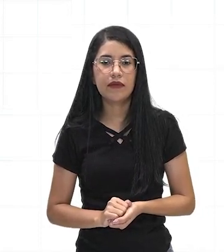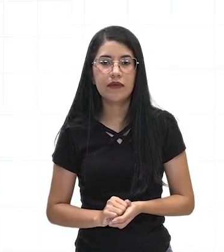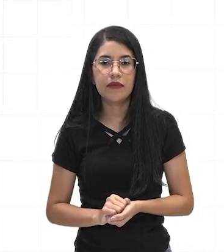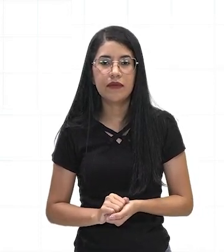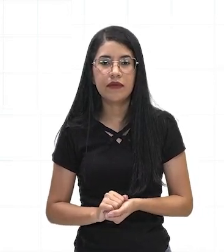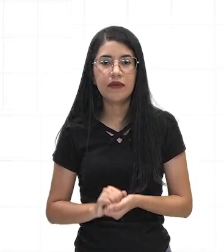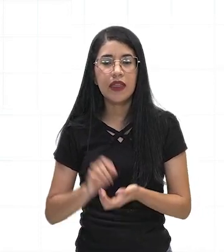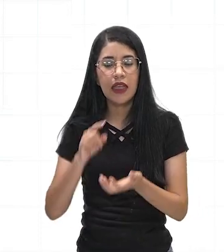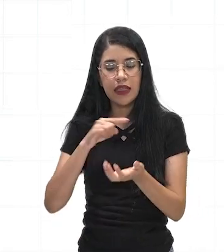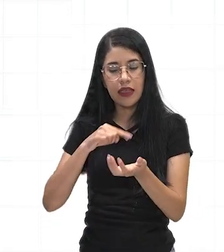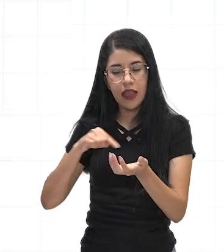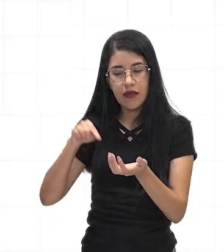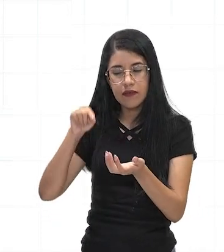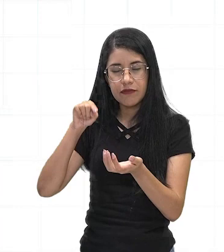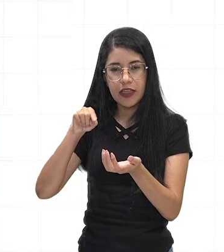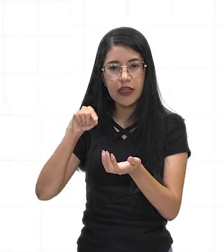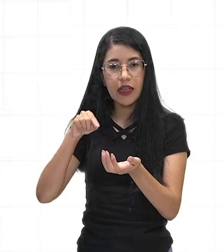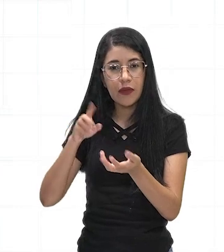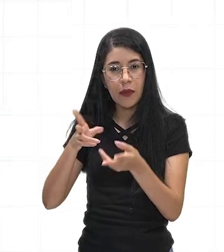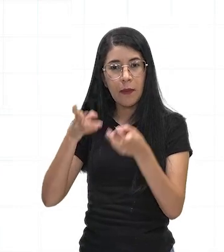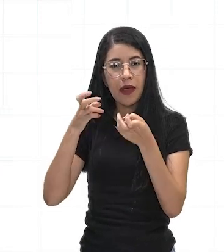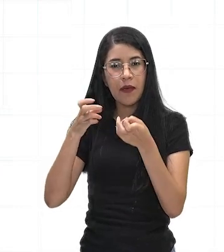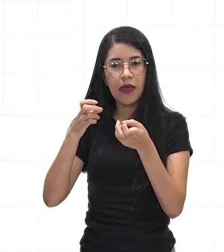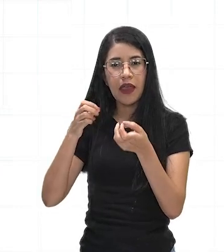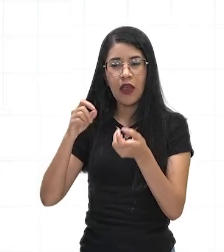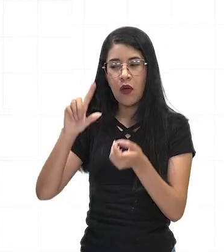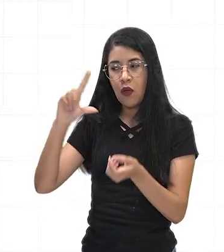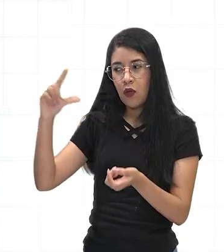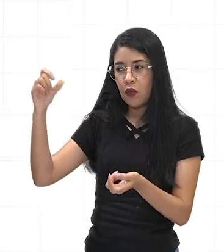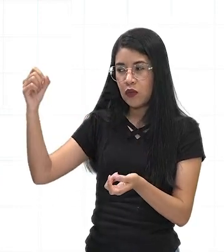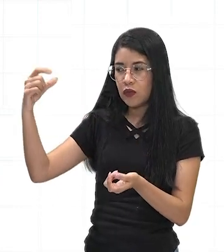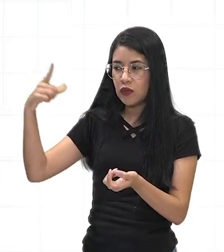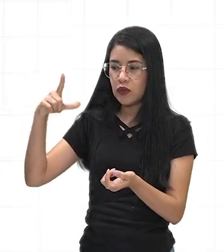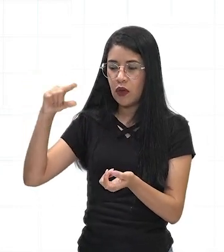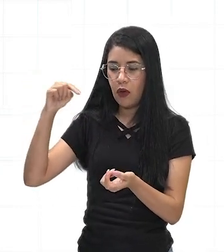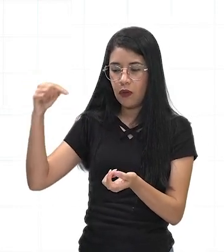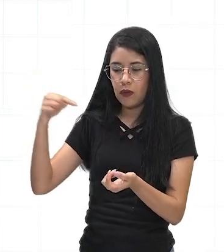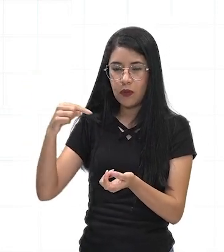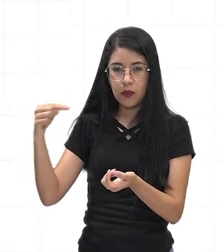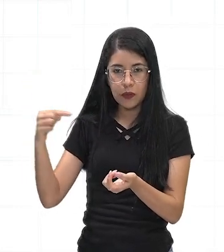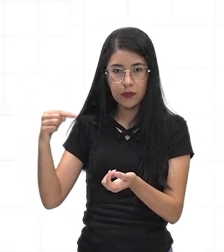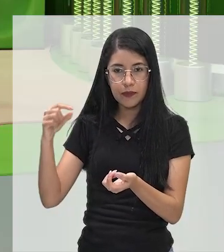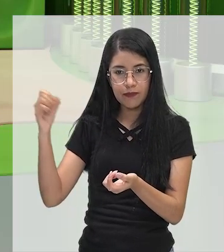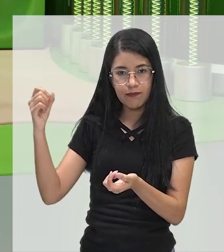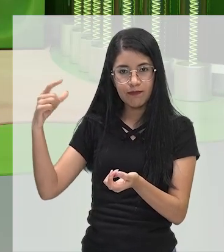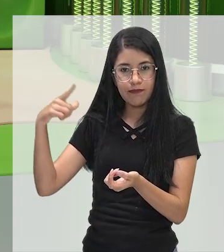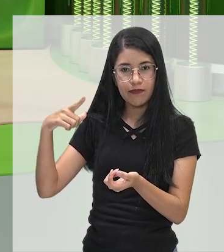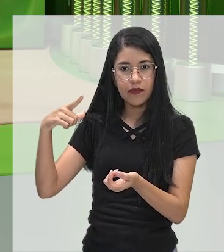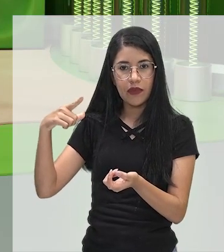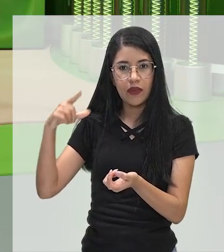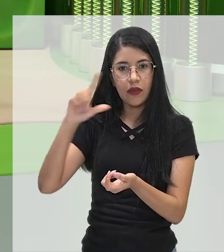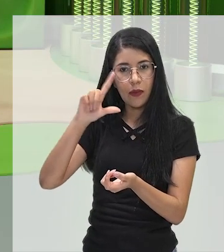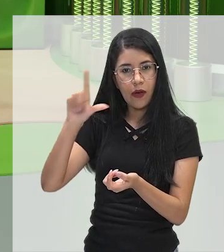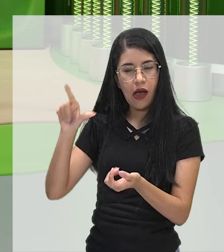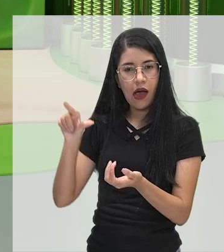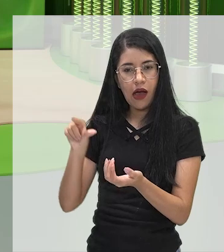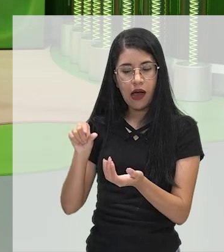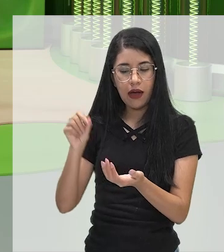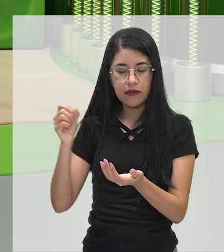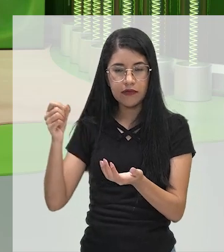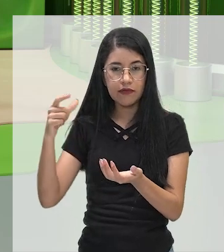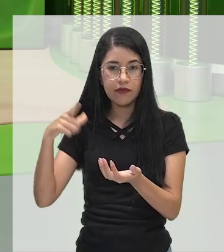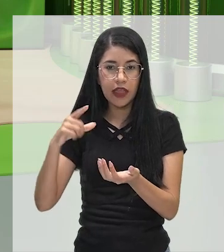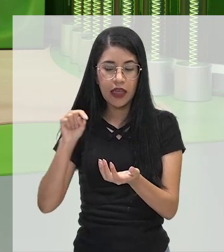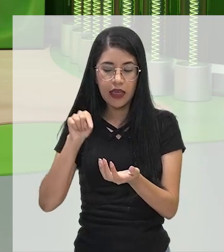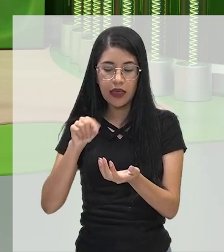agora vai chegar num ponto, observa que os raios solares estão desse lado aí, nessa setinha branca que está vendo, olha aí, ó, os raios solares